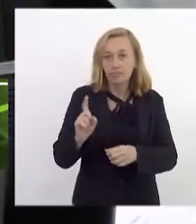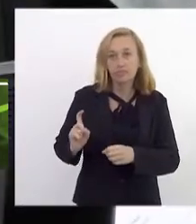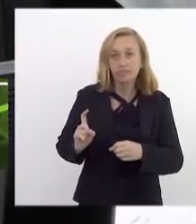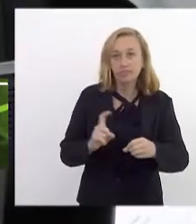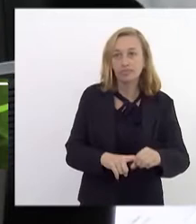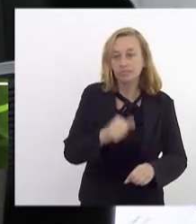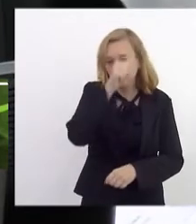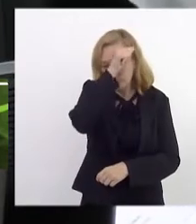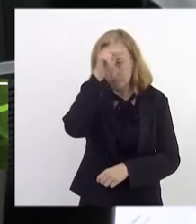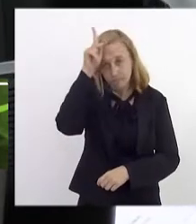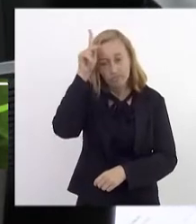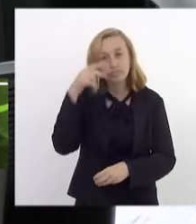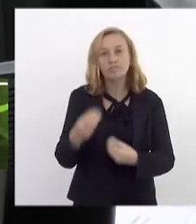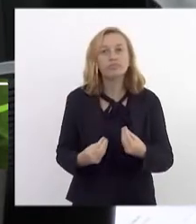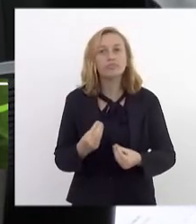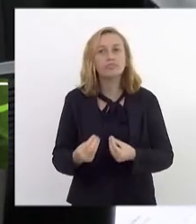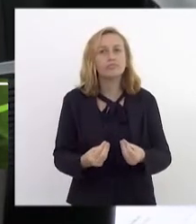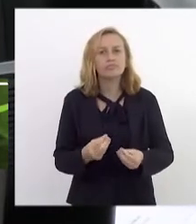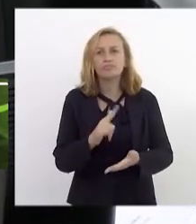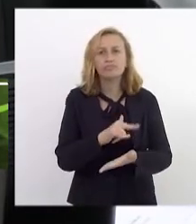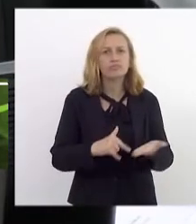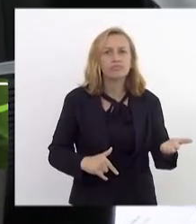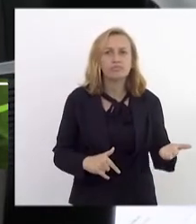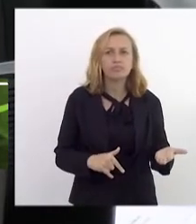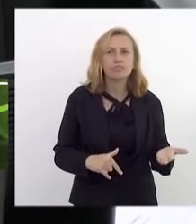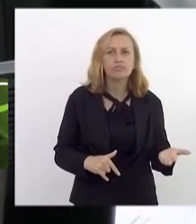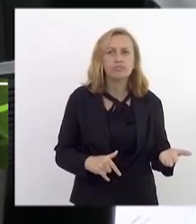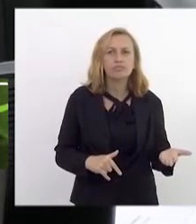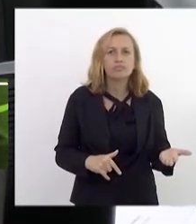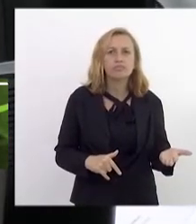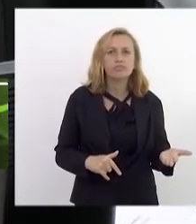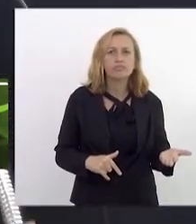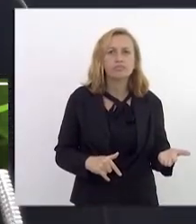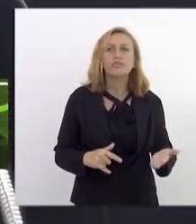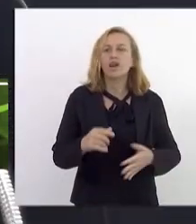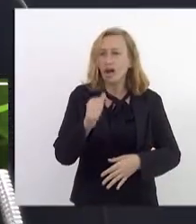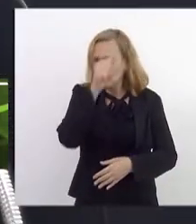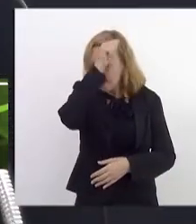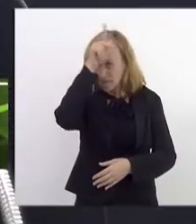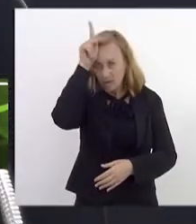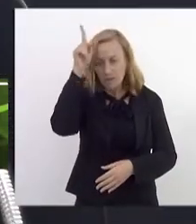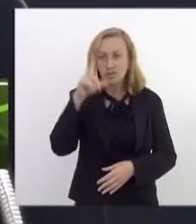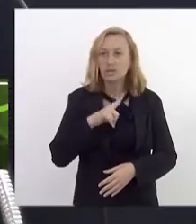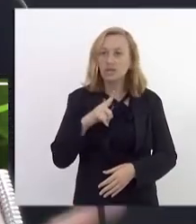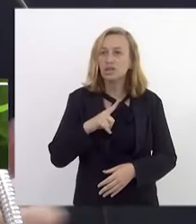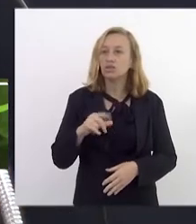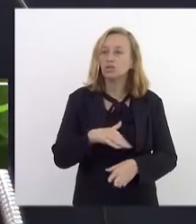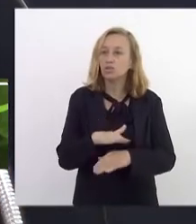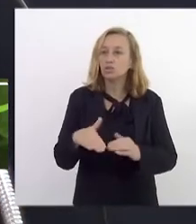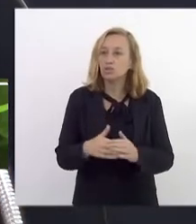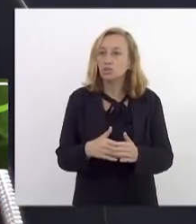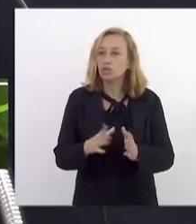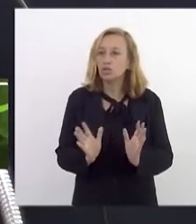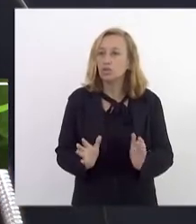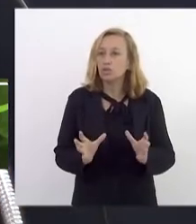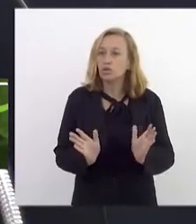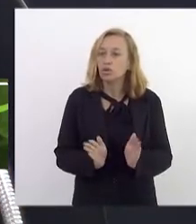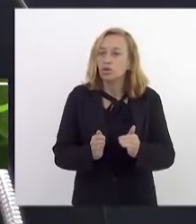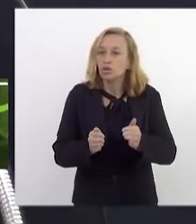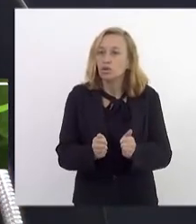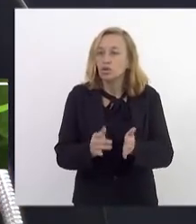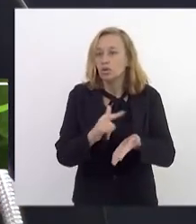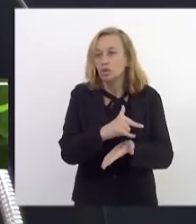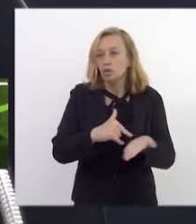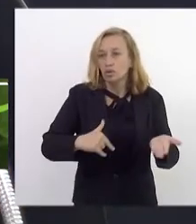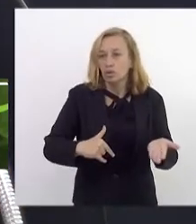com a prefeitura? Algum documento? Não, temos. A prefeitura tem todo um kitzinho de documento que a prefeitura ela assina dizendo